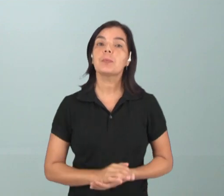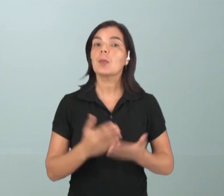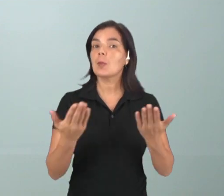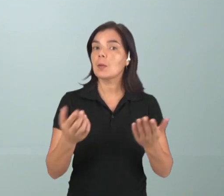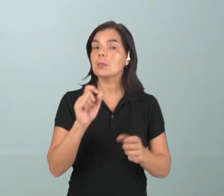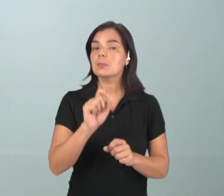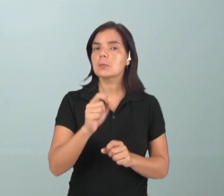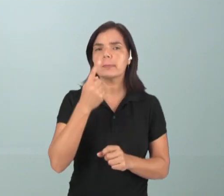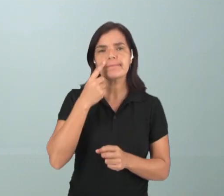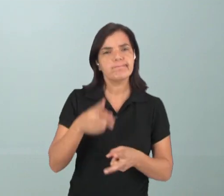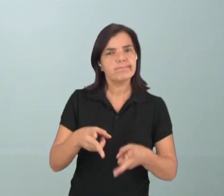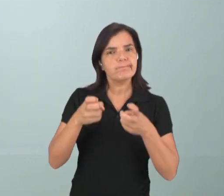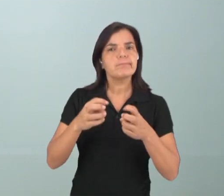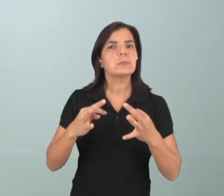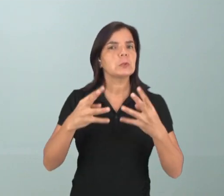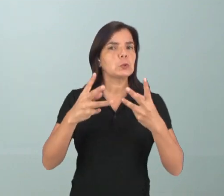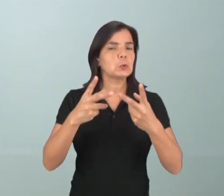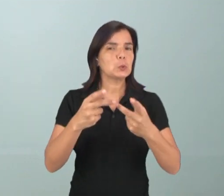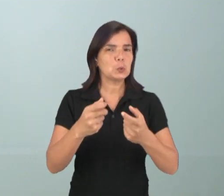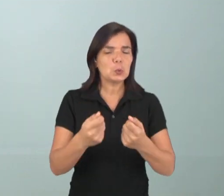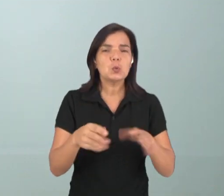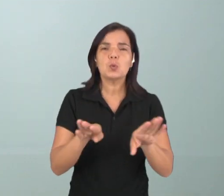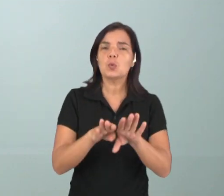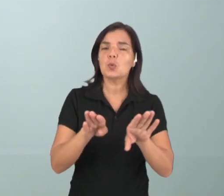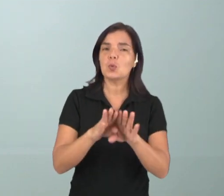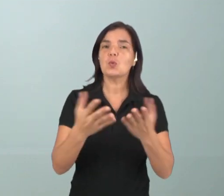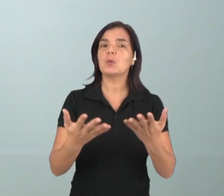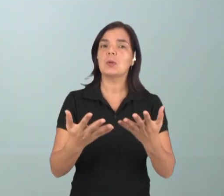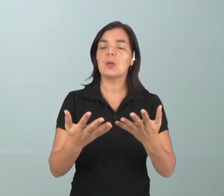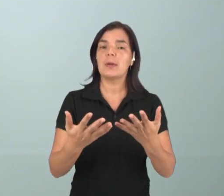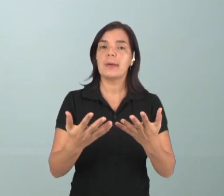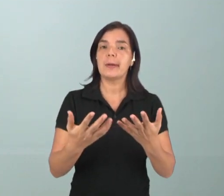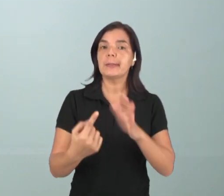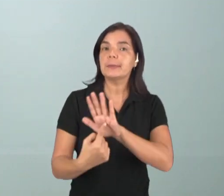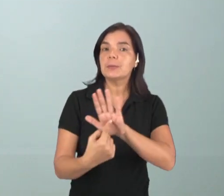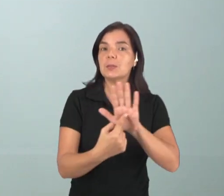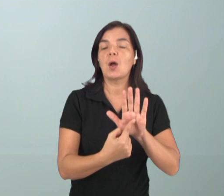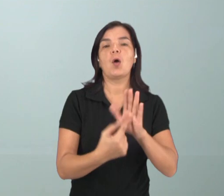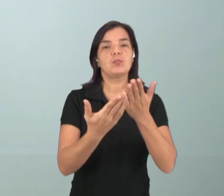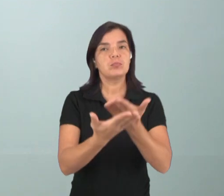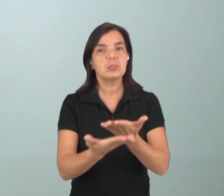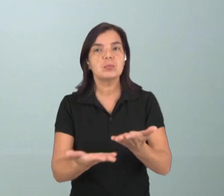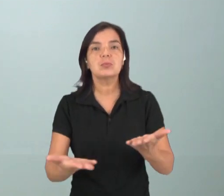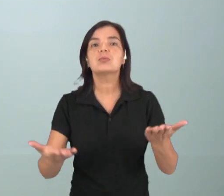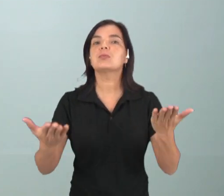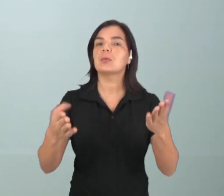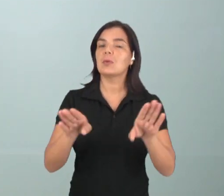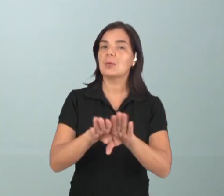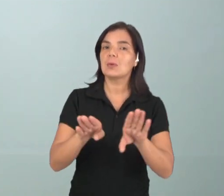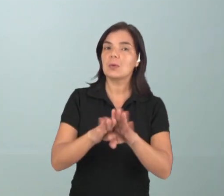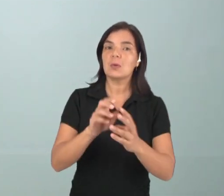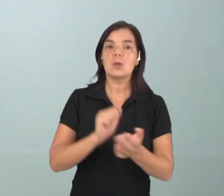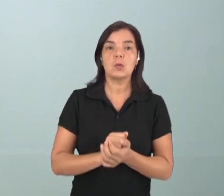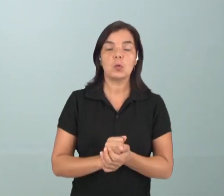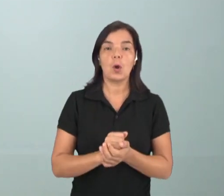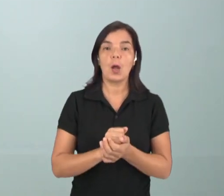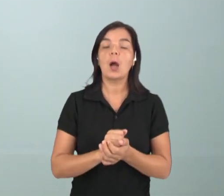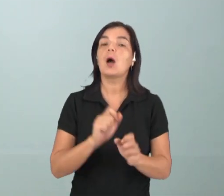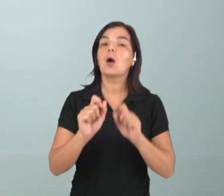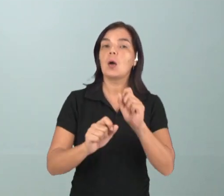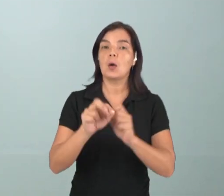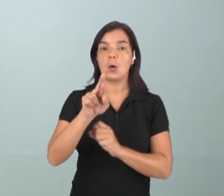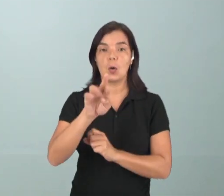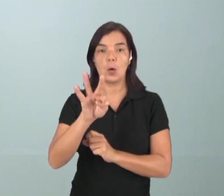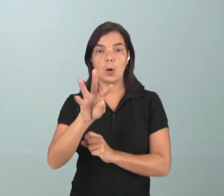E aí você vê todo aquele adorno, todo aquele cerimonial, aquele rito